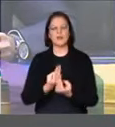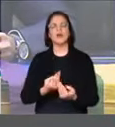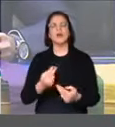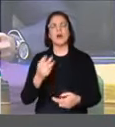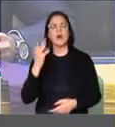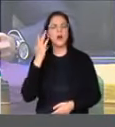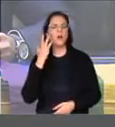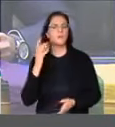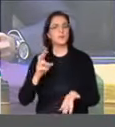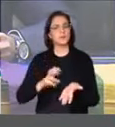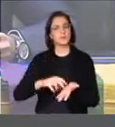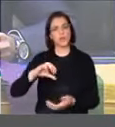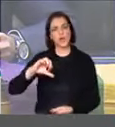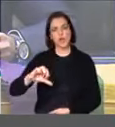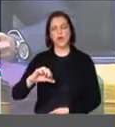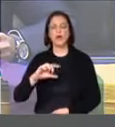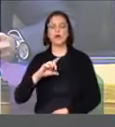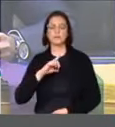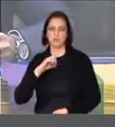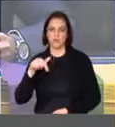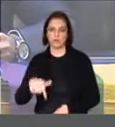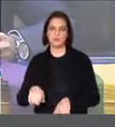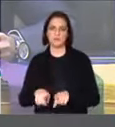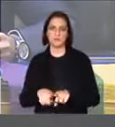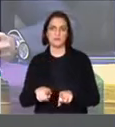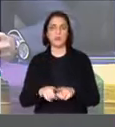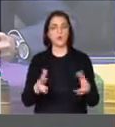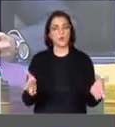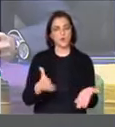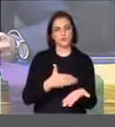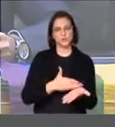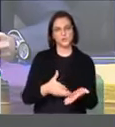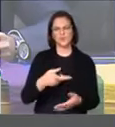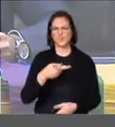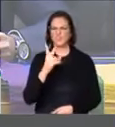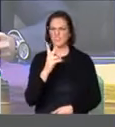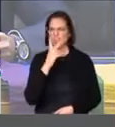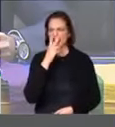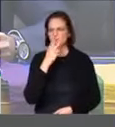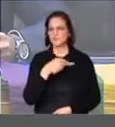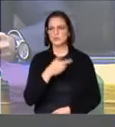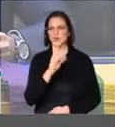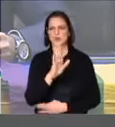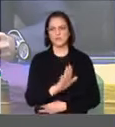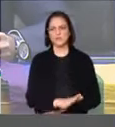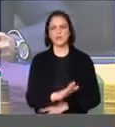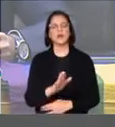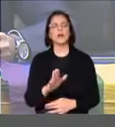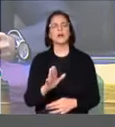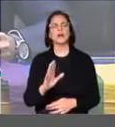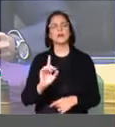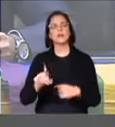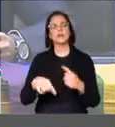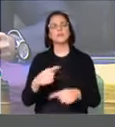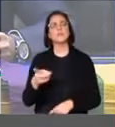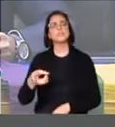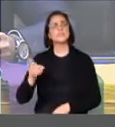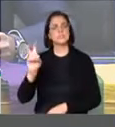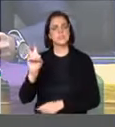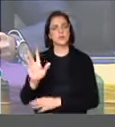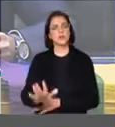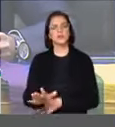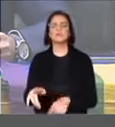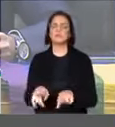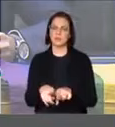às 9 horas. Começa hoje lá na Câmara do Distrito Federal, acho que às 2 horas da tarde, depois tem às 17 horas